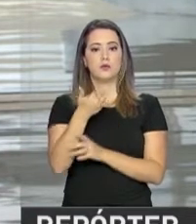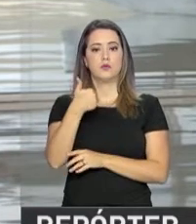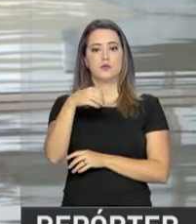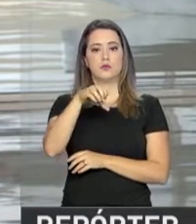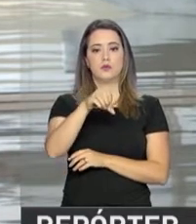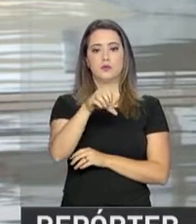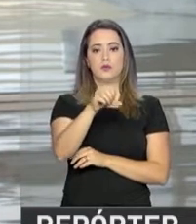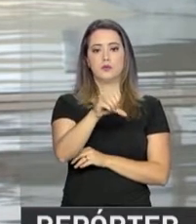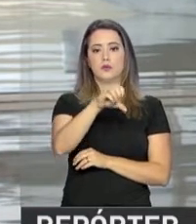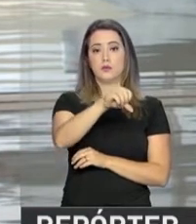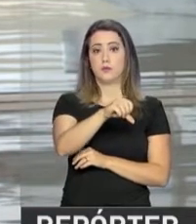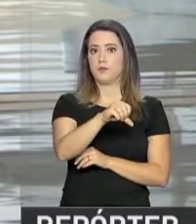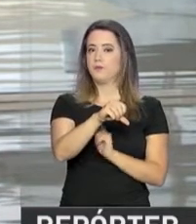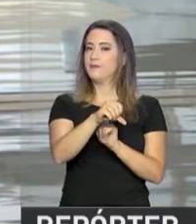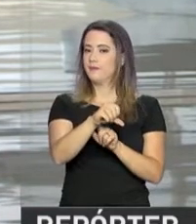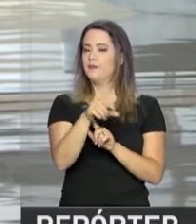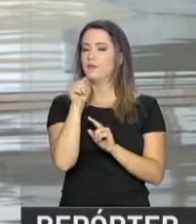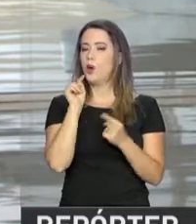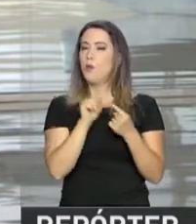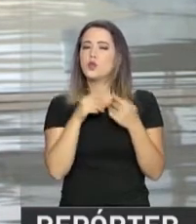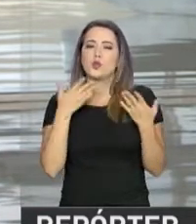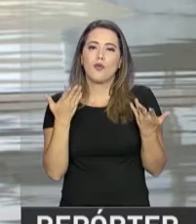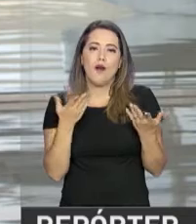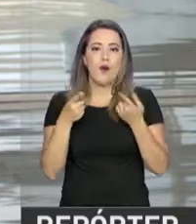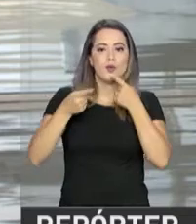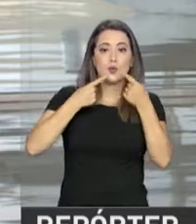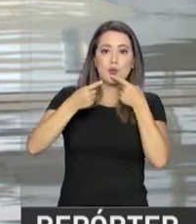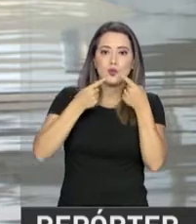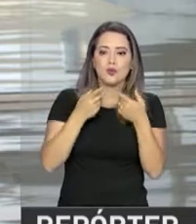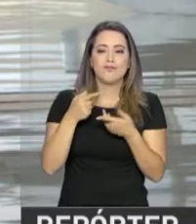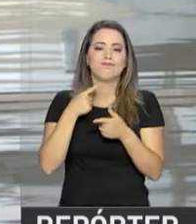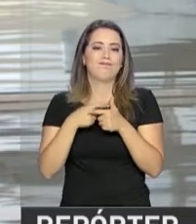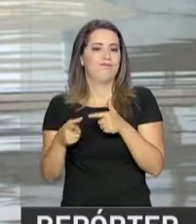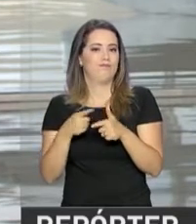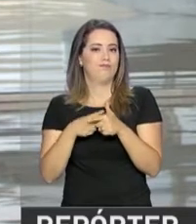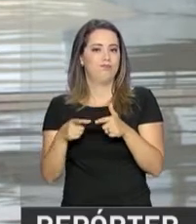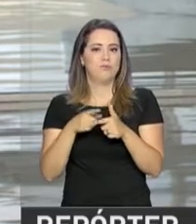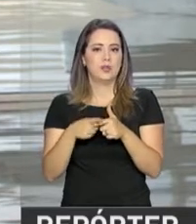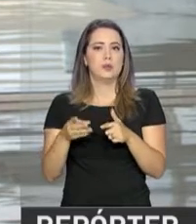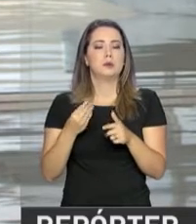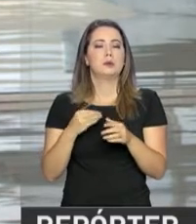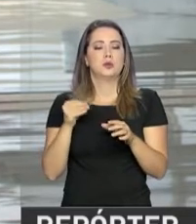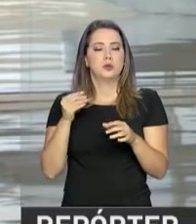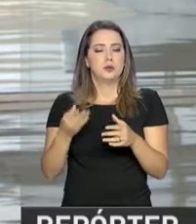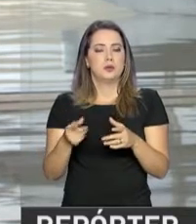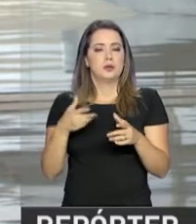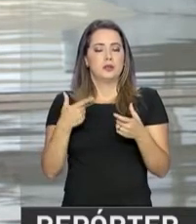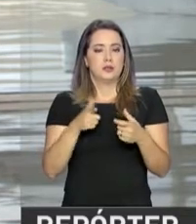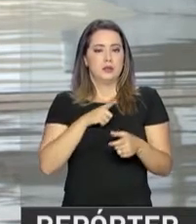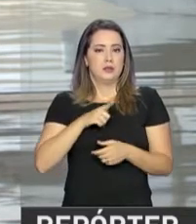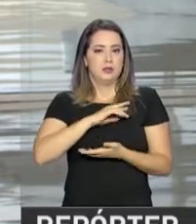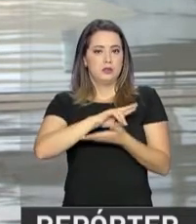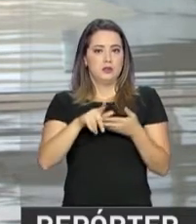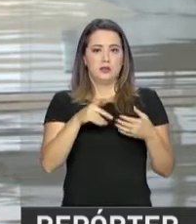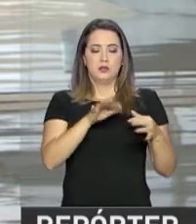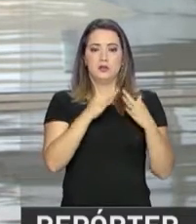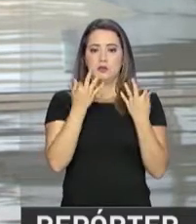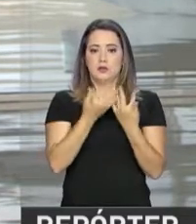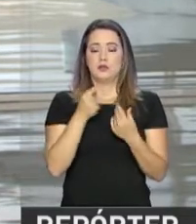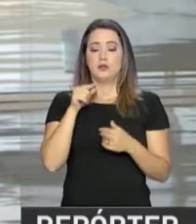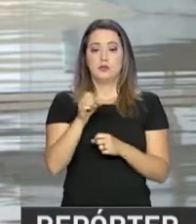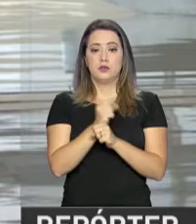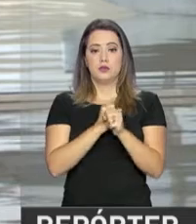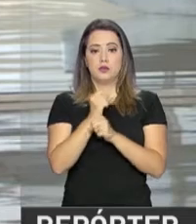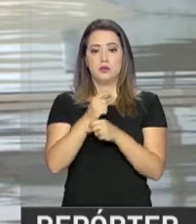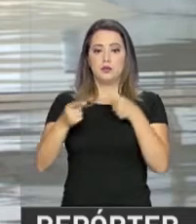1999 que objetivo exatamente debater esse problema que afeta tantas pessoas no brasil neste ano entre os temas que